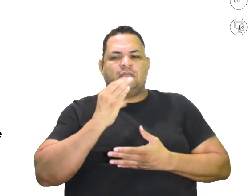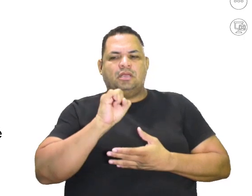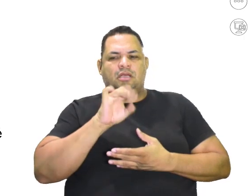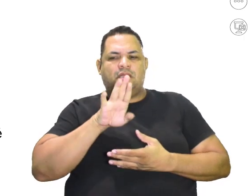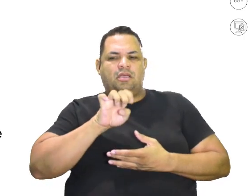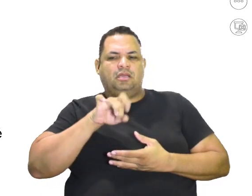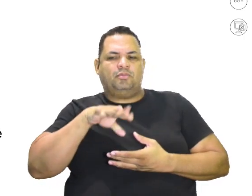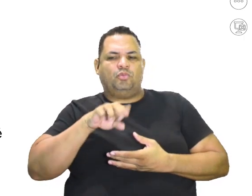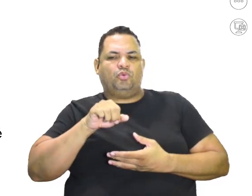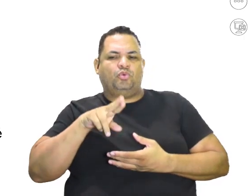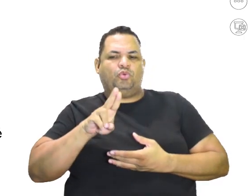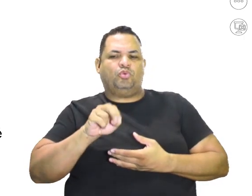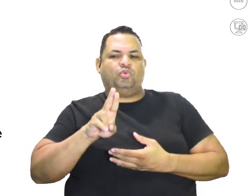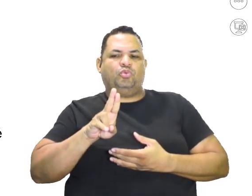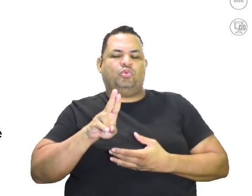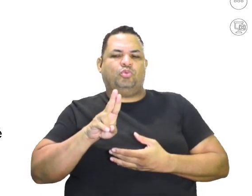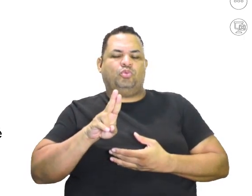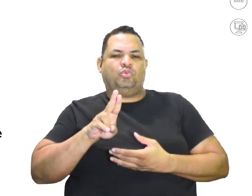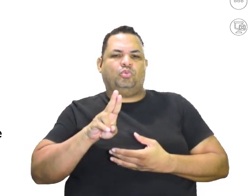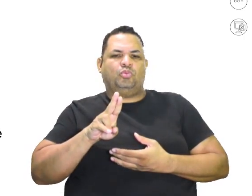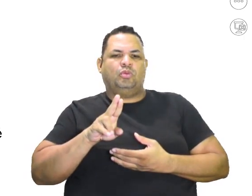palavra caramuru, né?